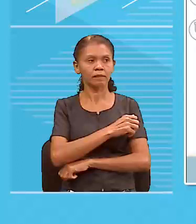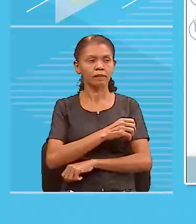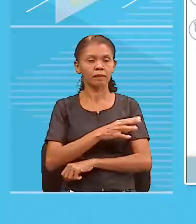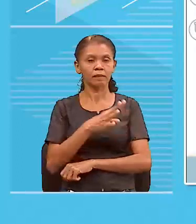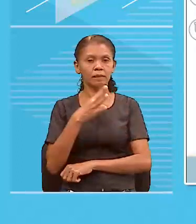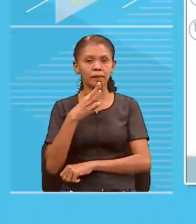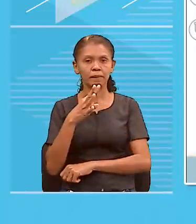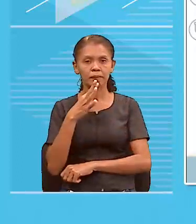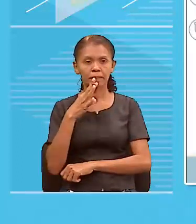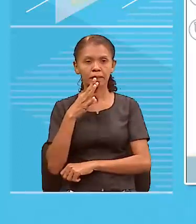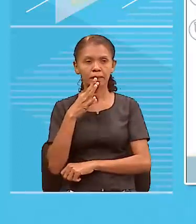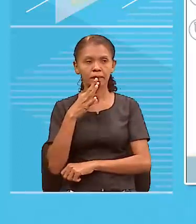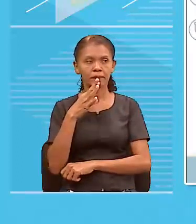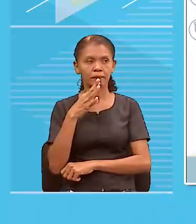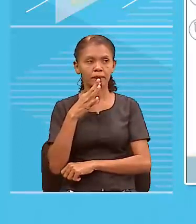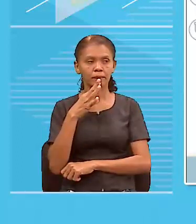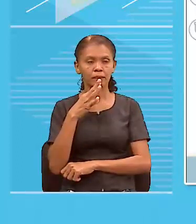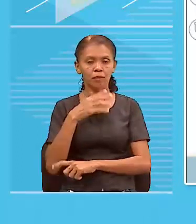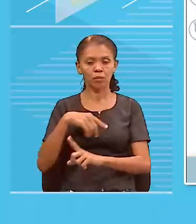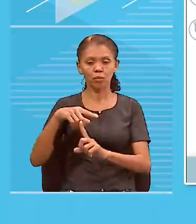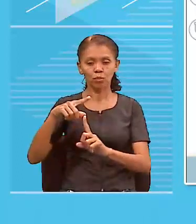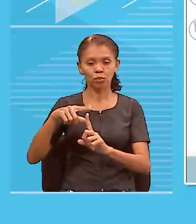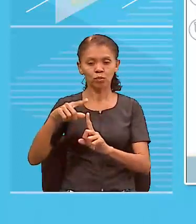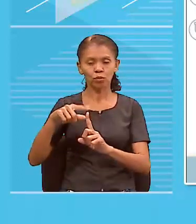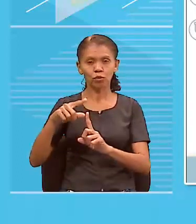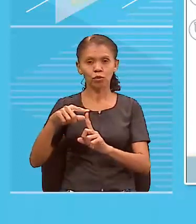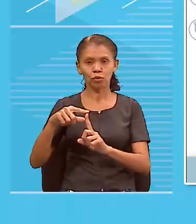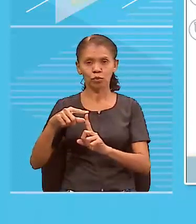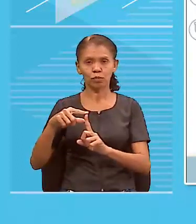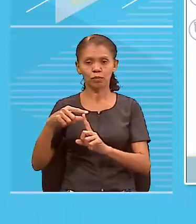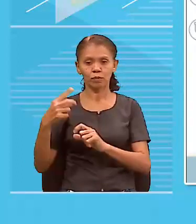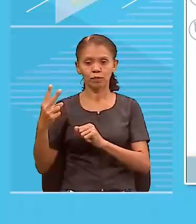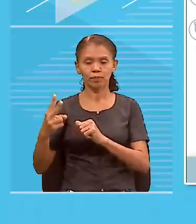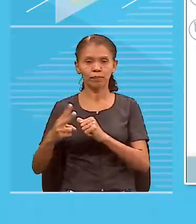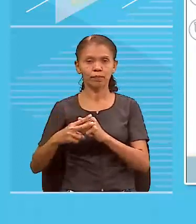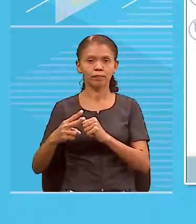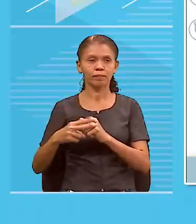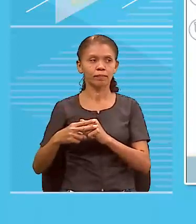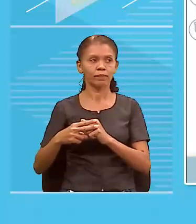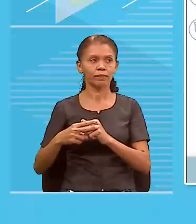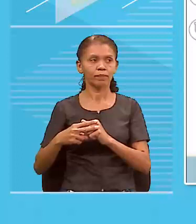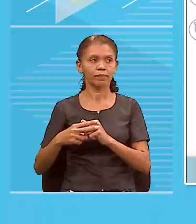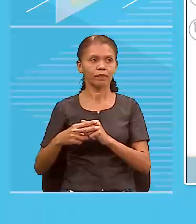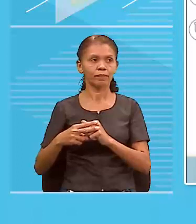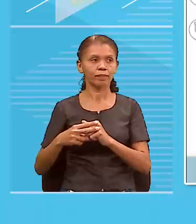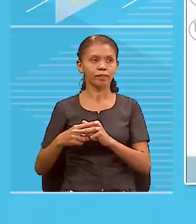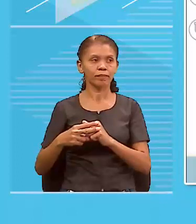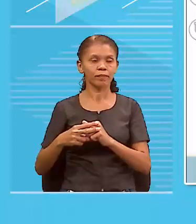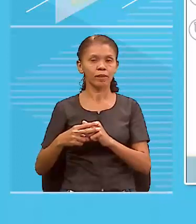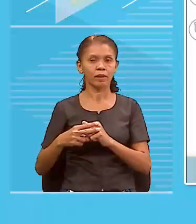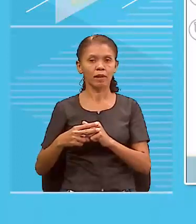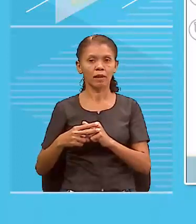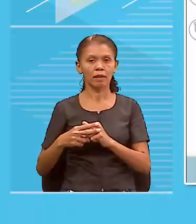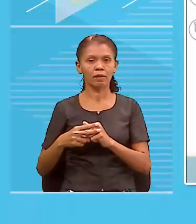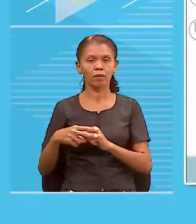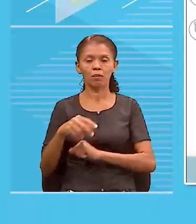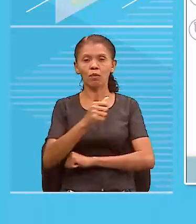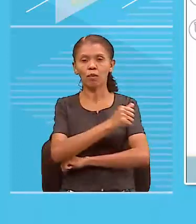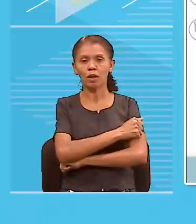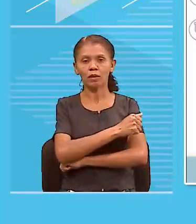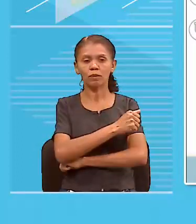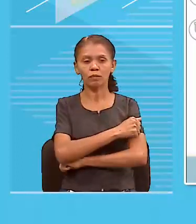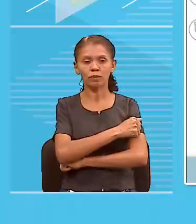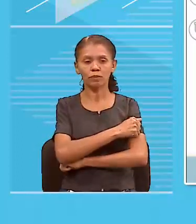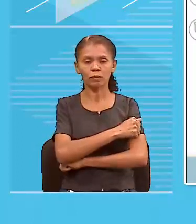essa aproximação com o modo você tem como suplementar mais ainda